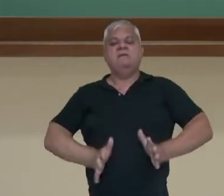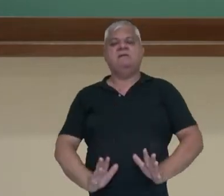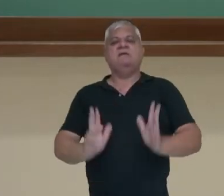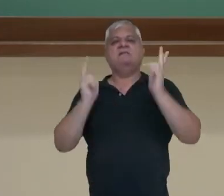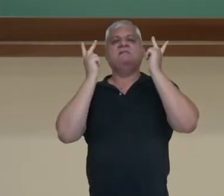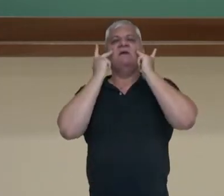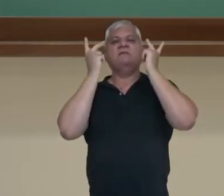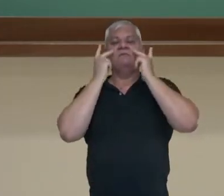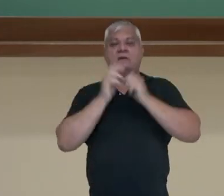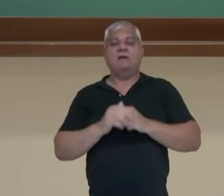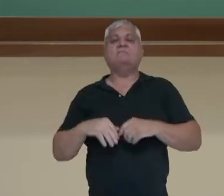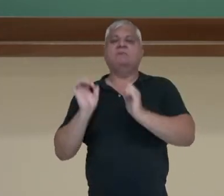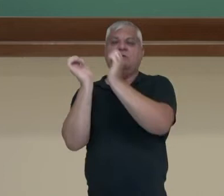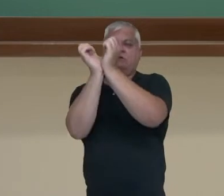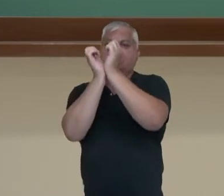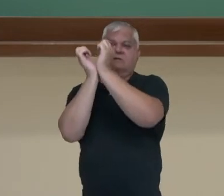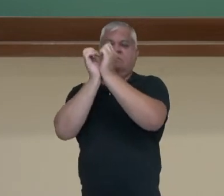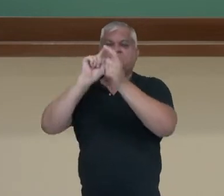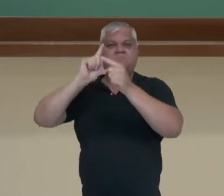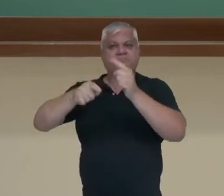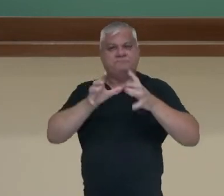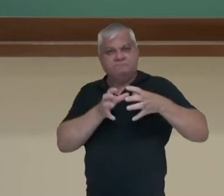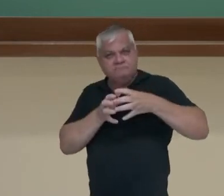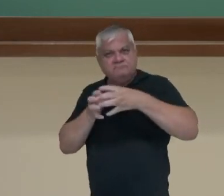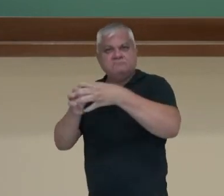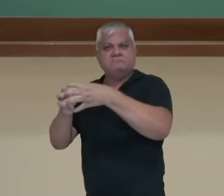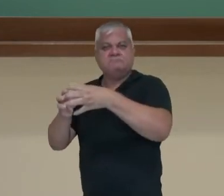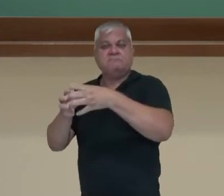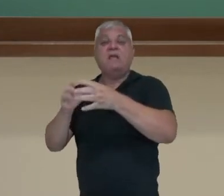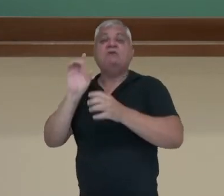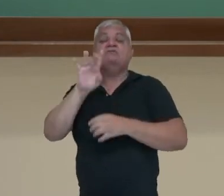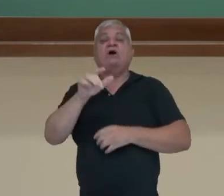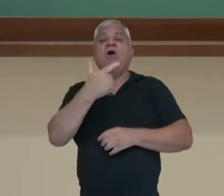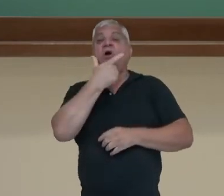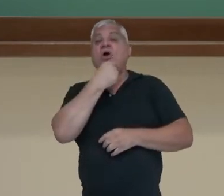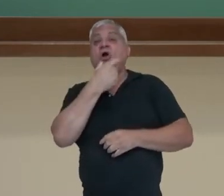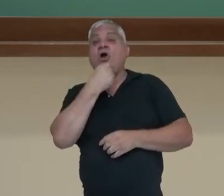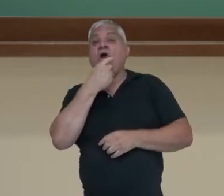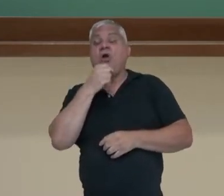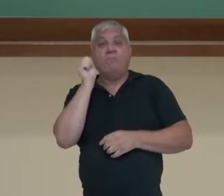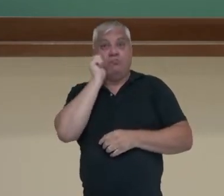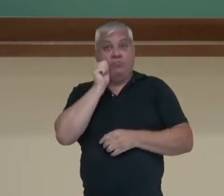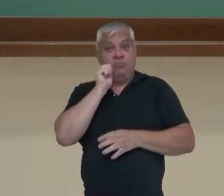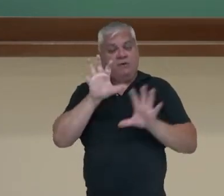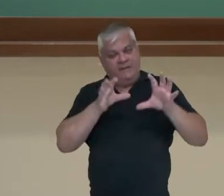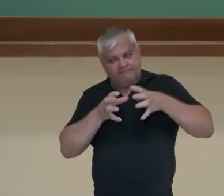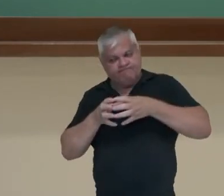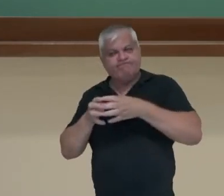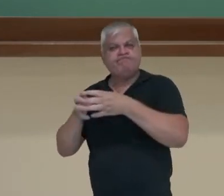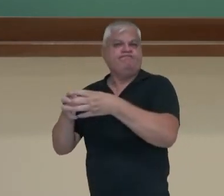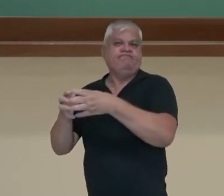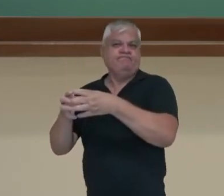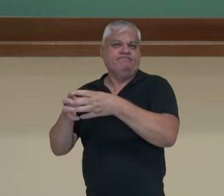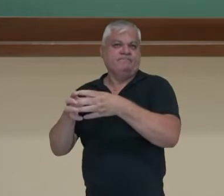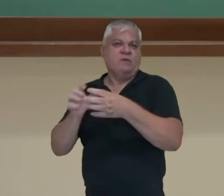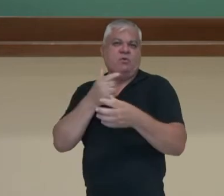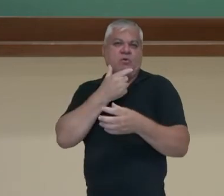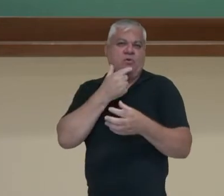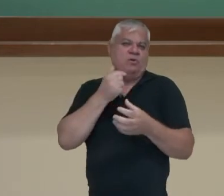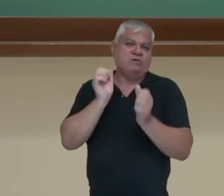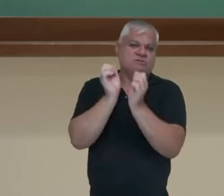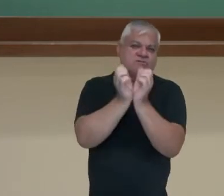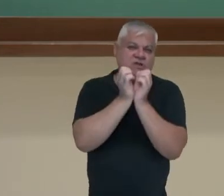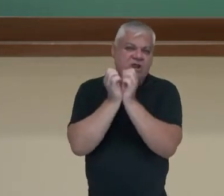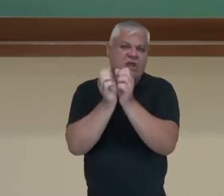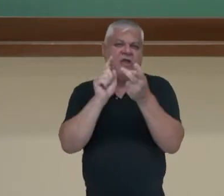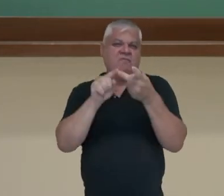época tinha escravos, né? Então, eu estou falando homem porque as mulheres também não eram incluídas nisso, assim como também as crianças e